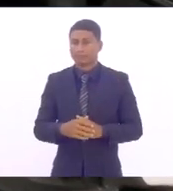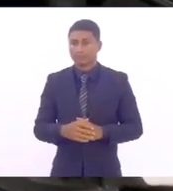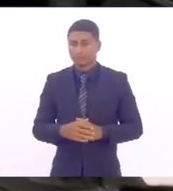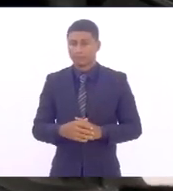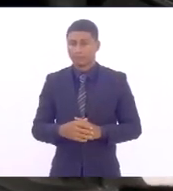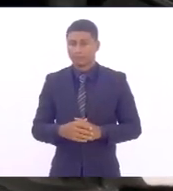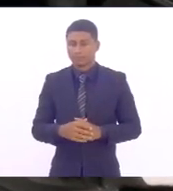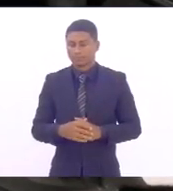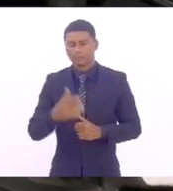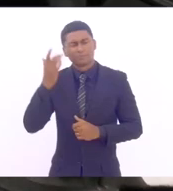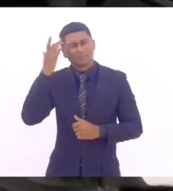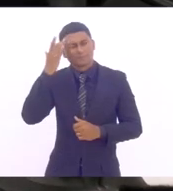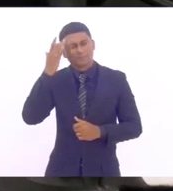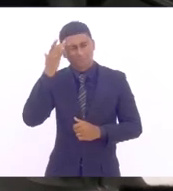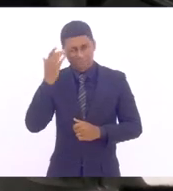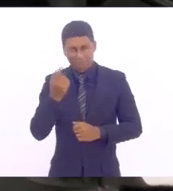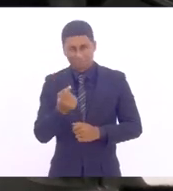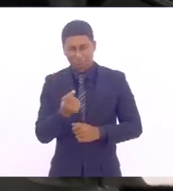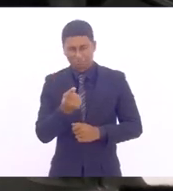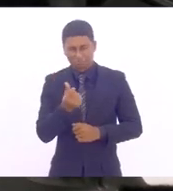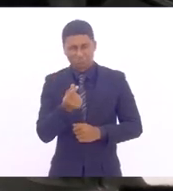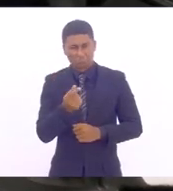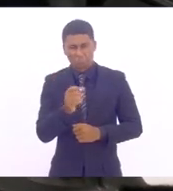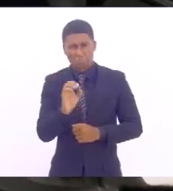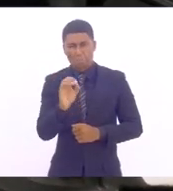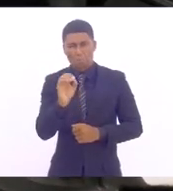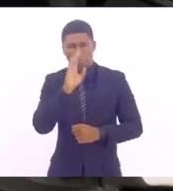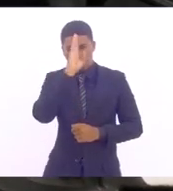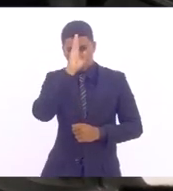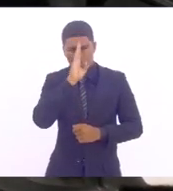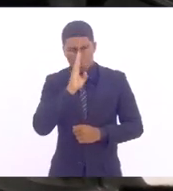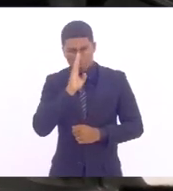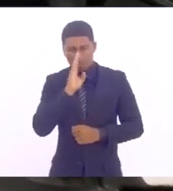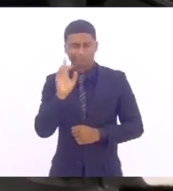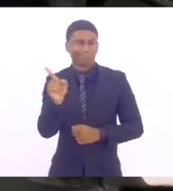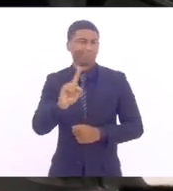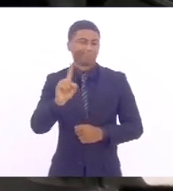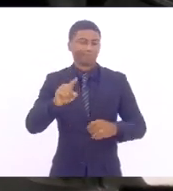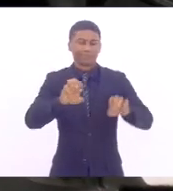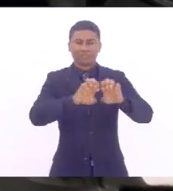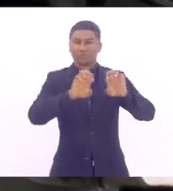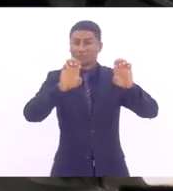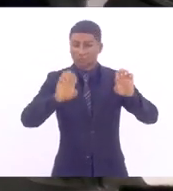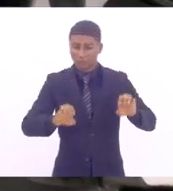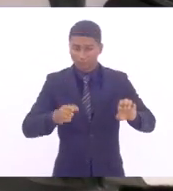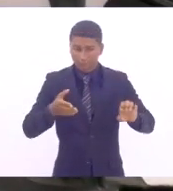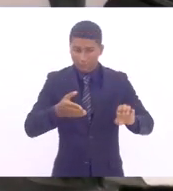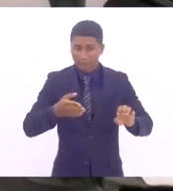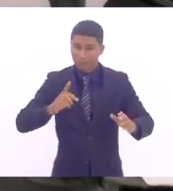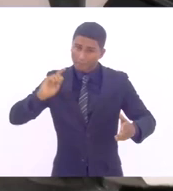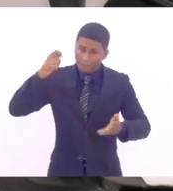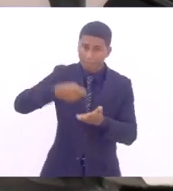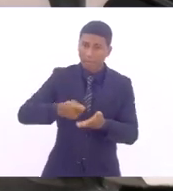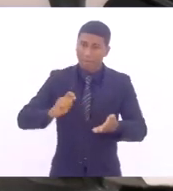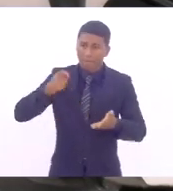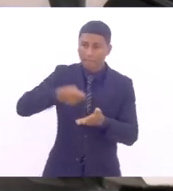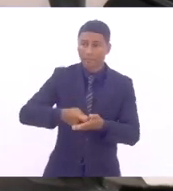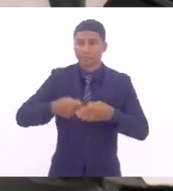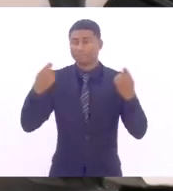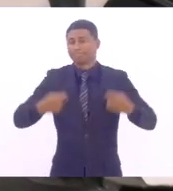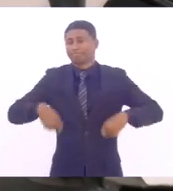Nada de graça. Toda estrutura é paga. E existe inconstitucionalidade também nisso,